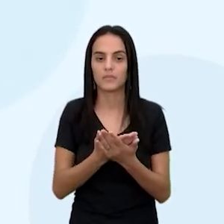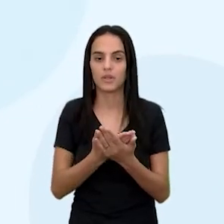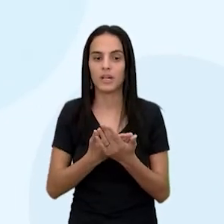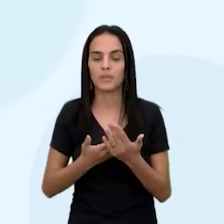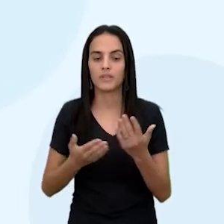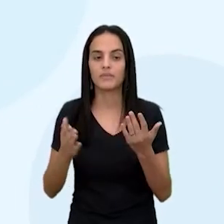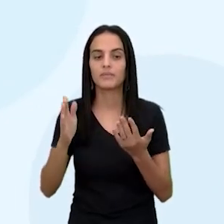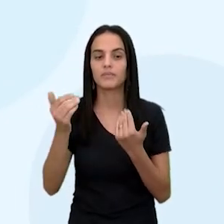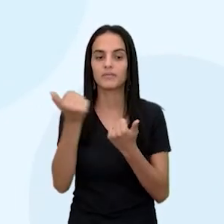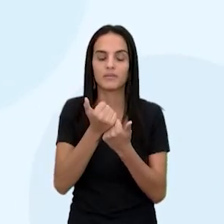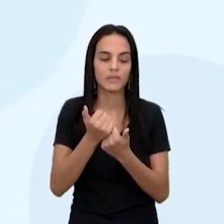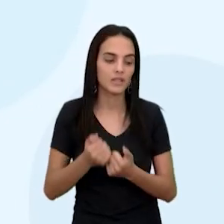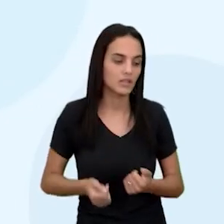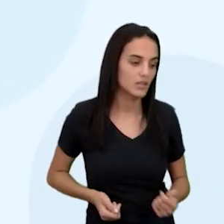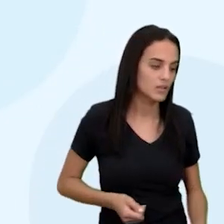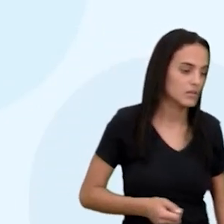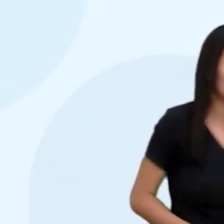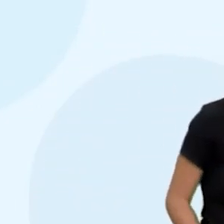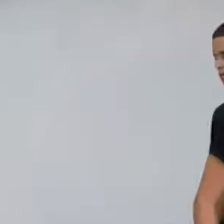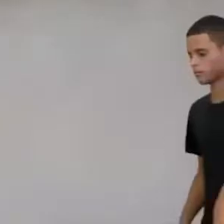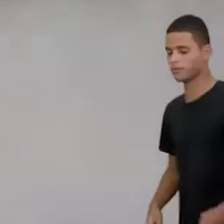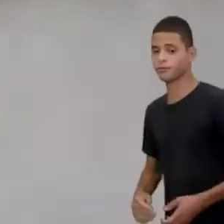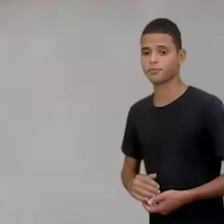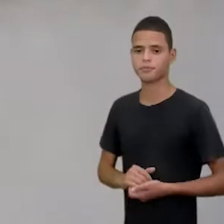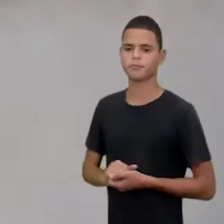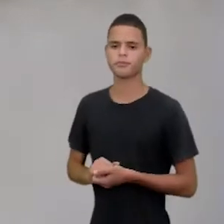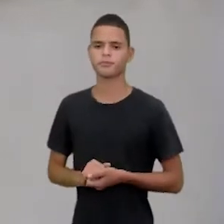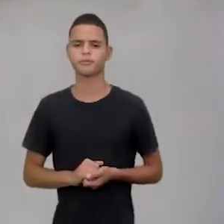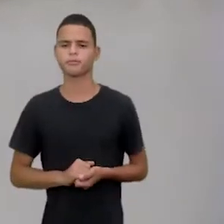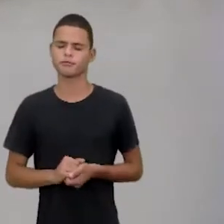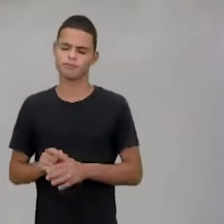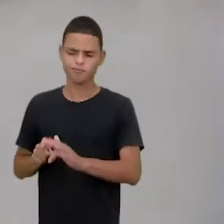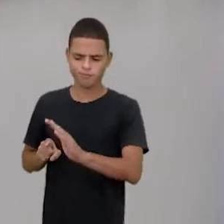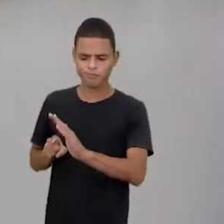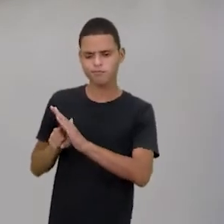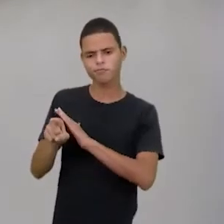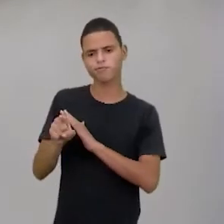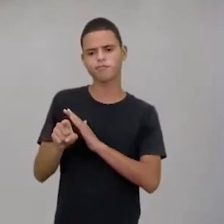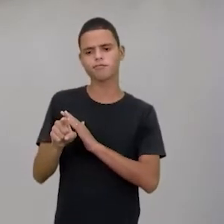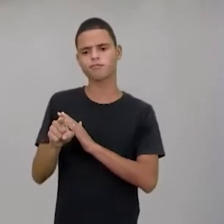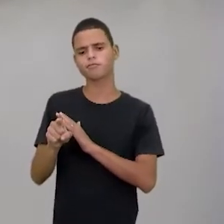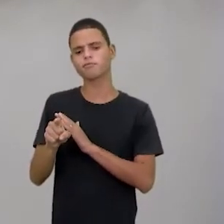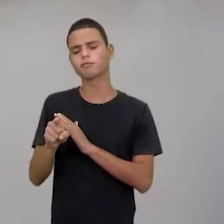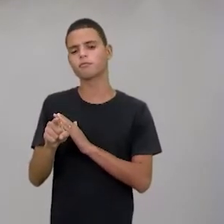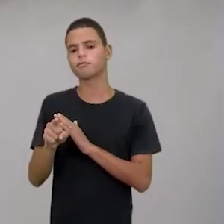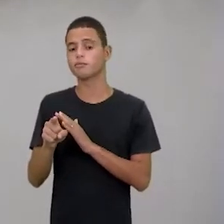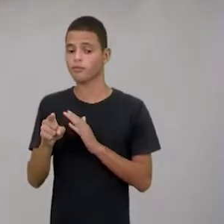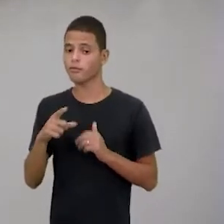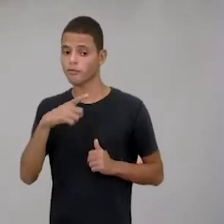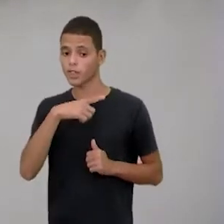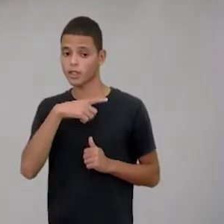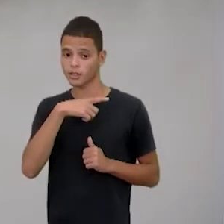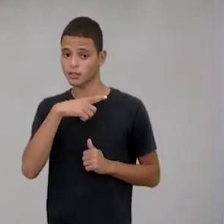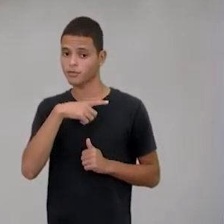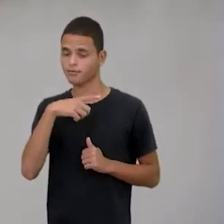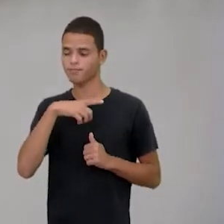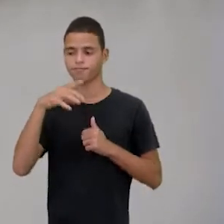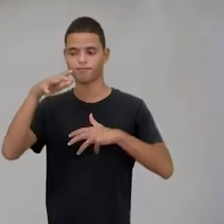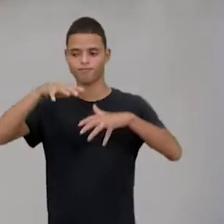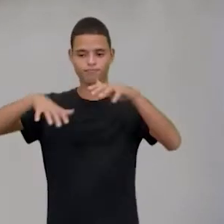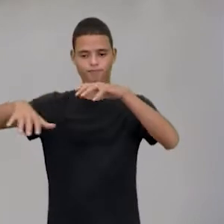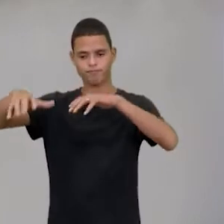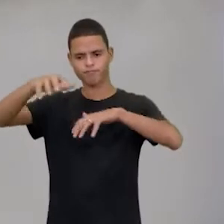determinado pelas questões silvestres. Exato. Isso, inclusive, impelia-o a ser nômade. Porque em